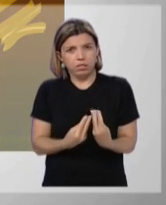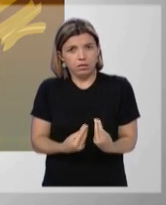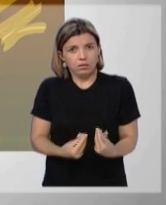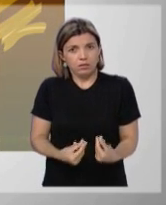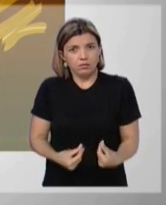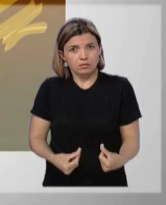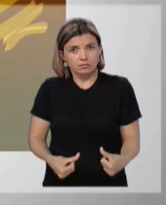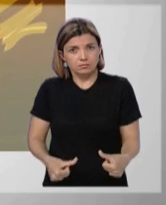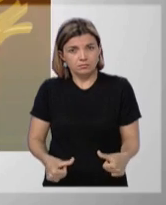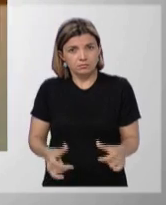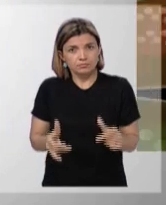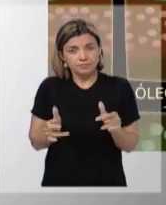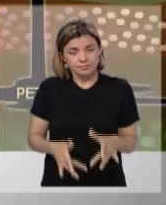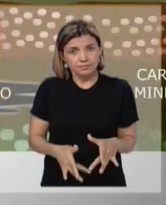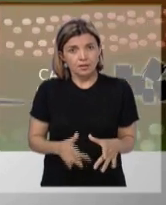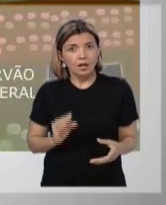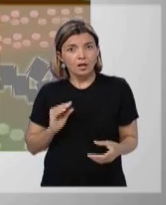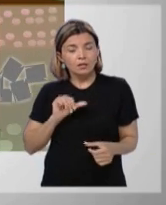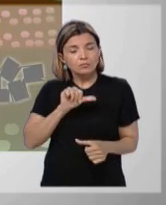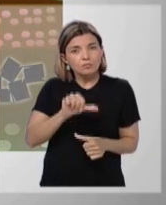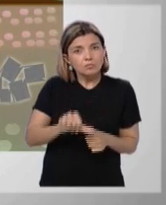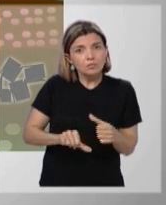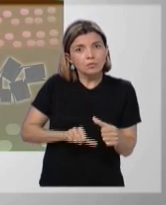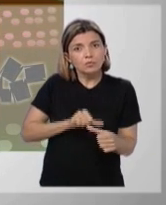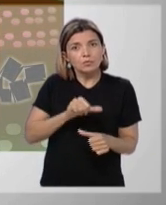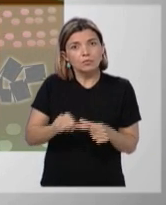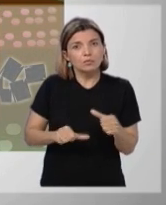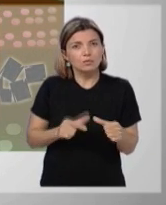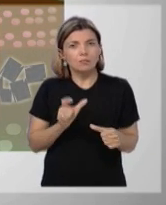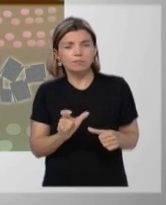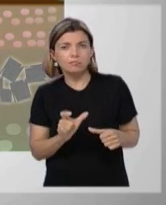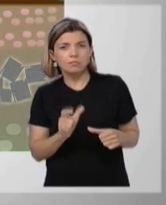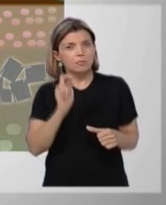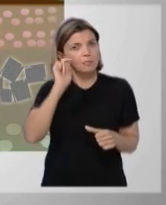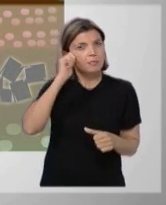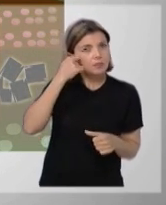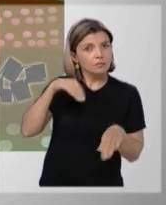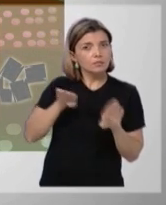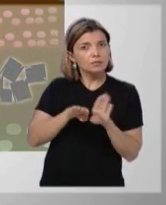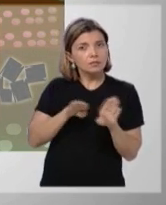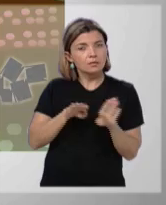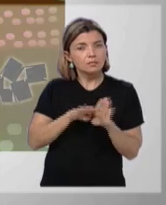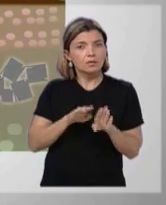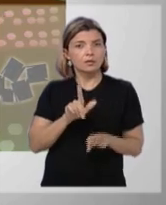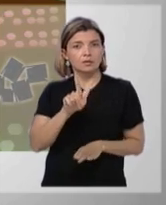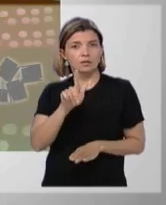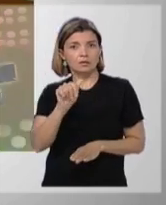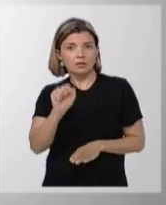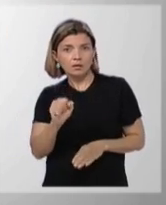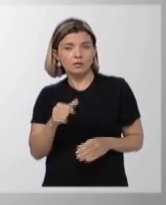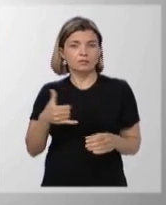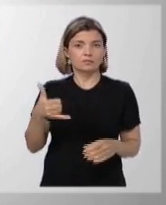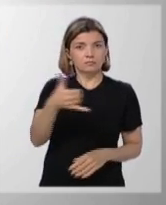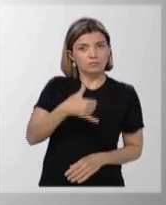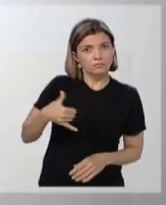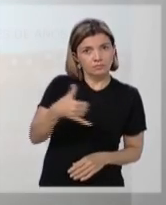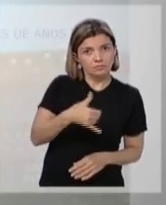processo de decomposição e fossilização, até se transformar em carvão mineral, petróleo e gás natural.